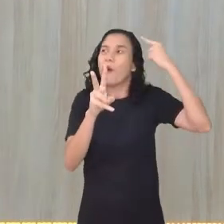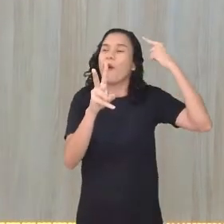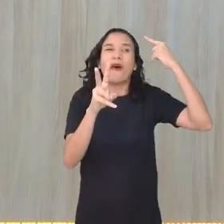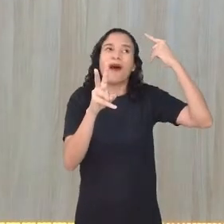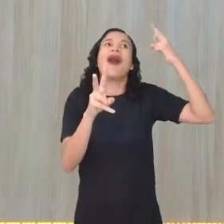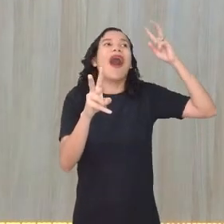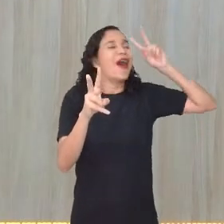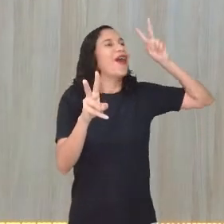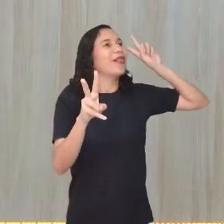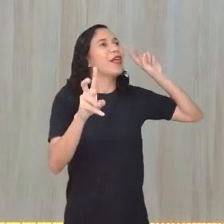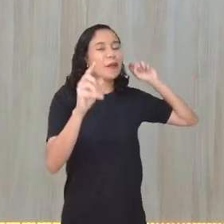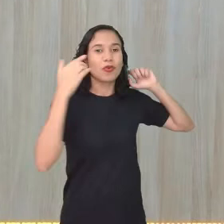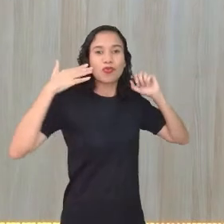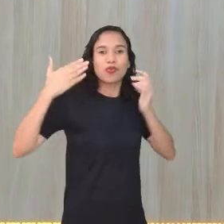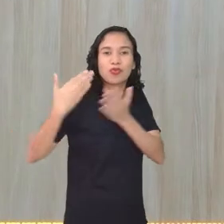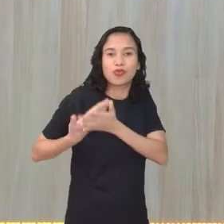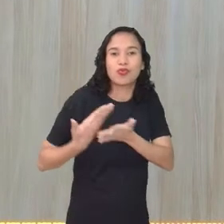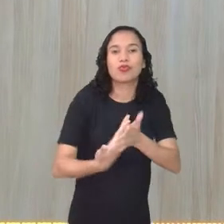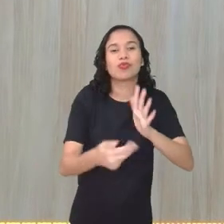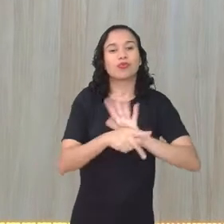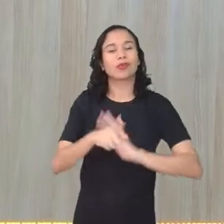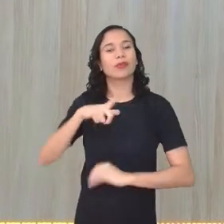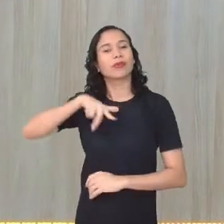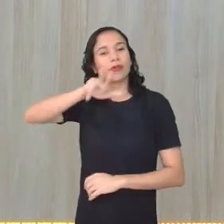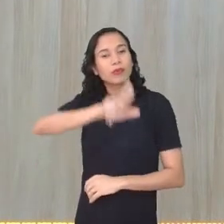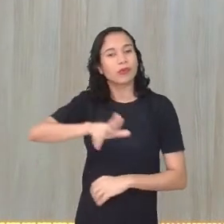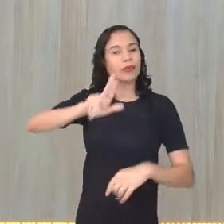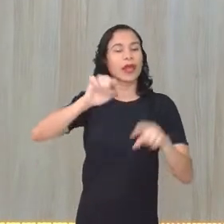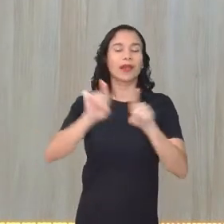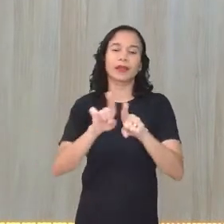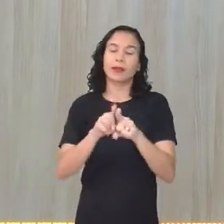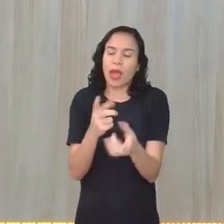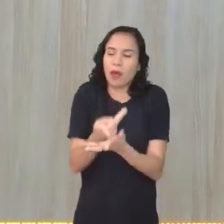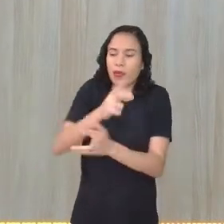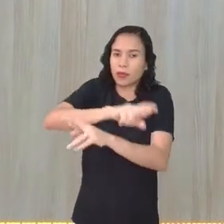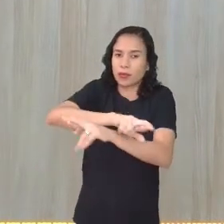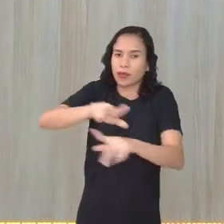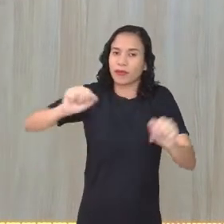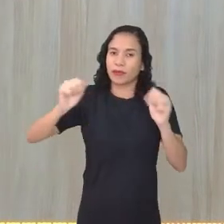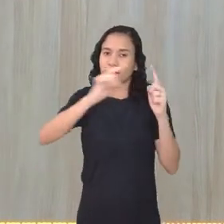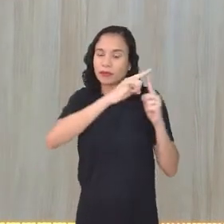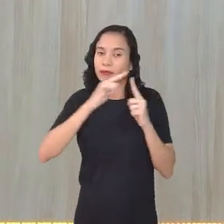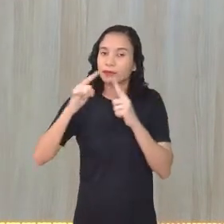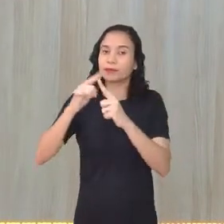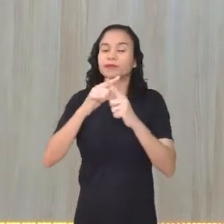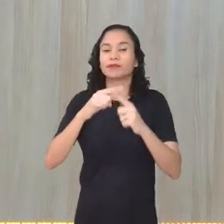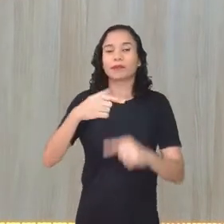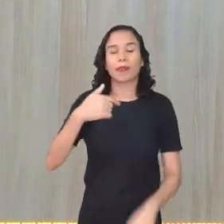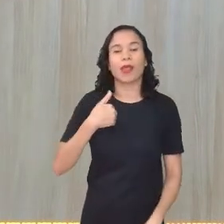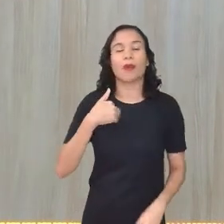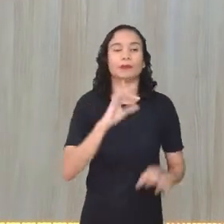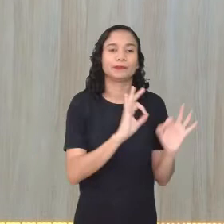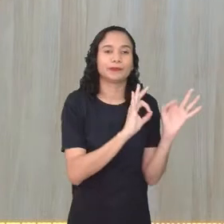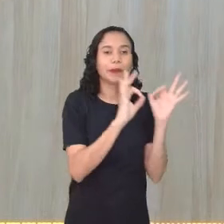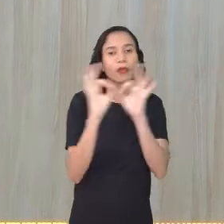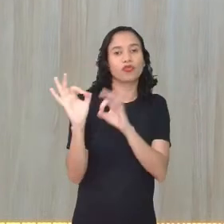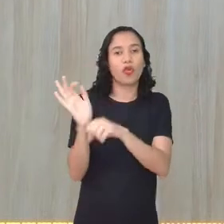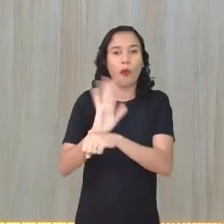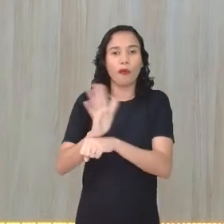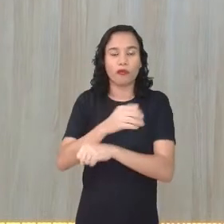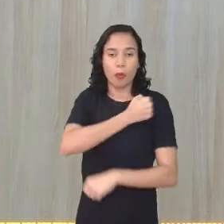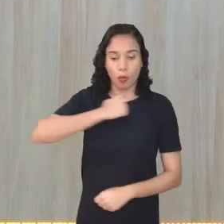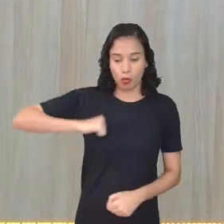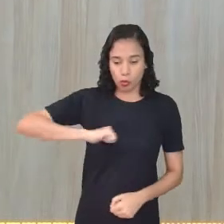o estudo que eu fiz para produzir esse filme. Da mesma forma, acontece com outros tipos de filme. Se eu estou assistindo um filme de super-herói,